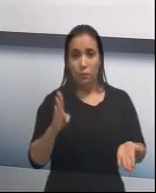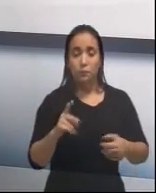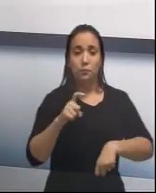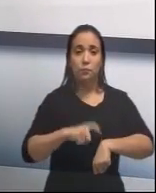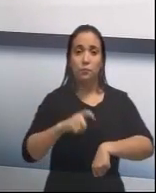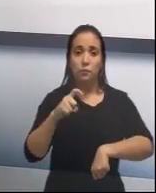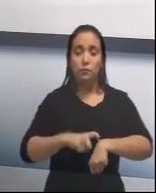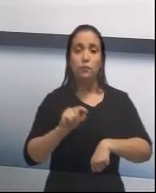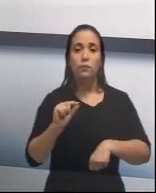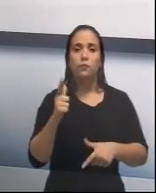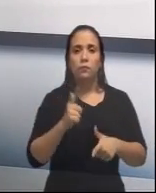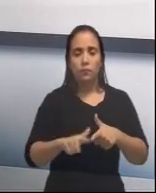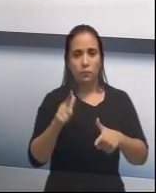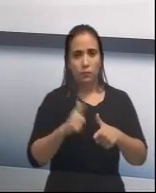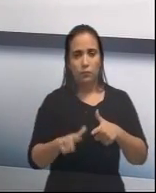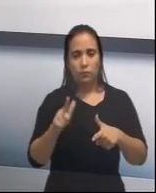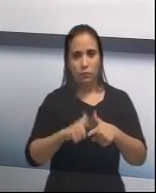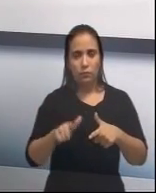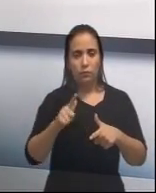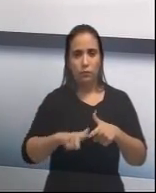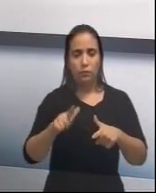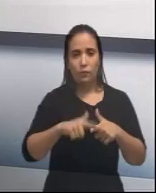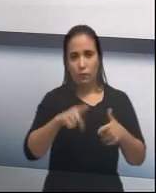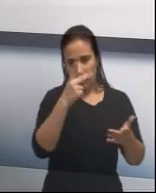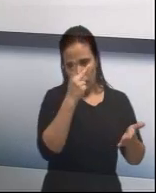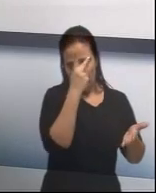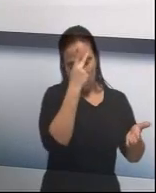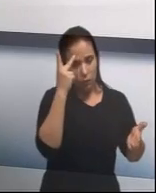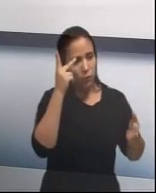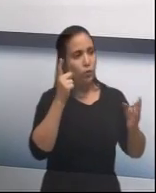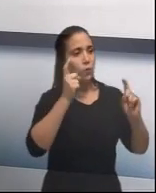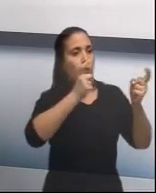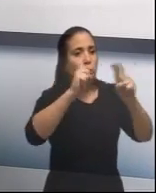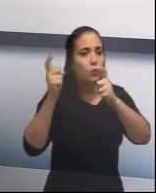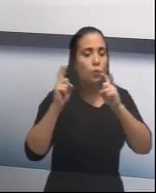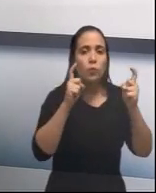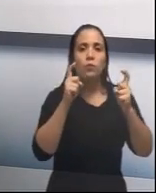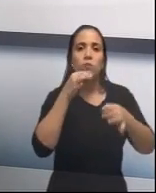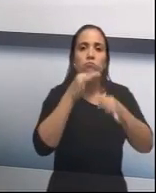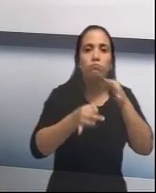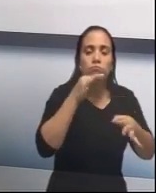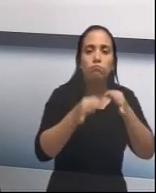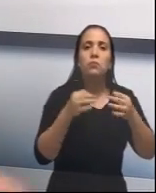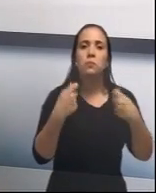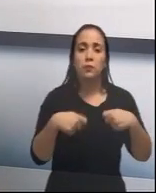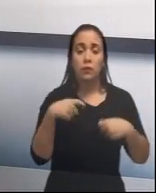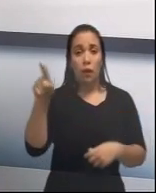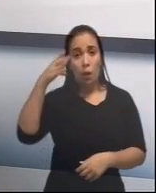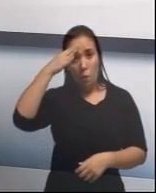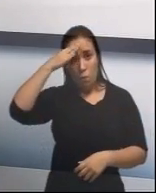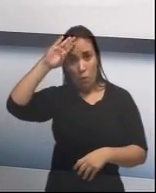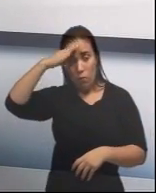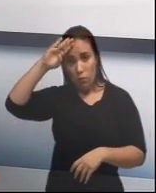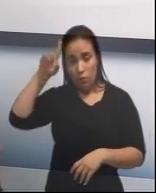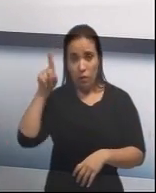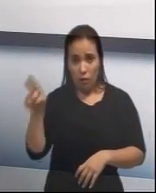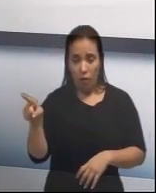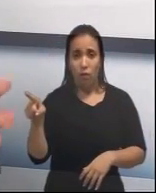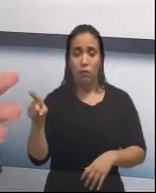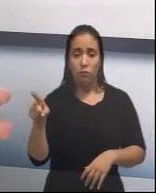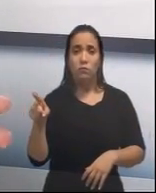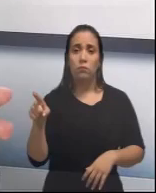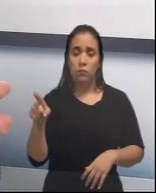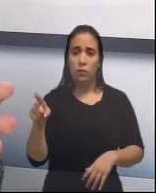momento visceral, né? Em que as pessoas discutem tudo. E aí você tem um Bolsonaro, falando